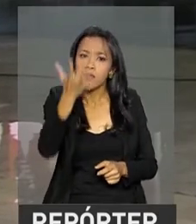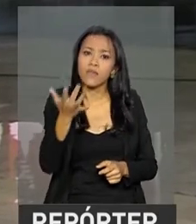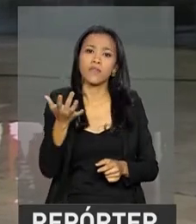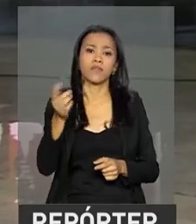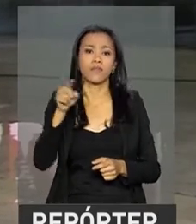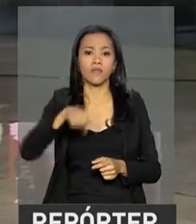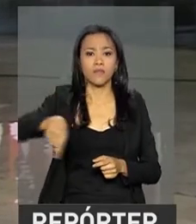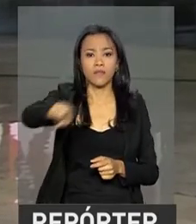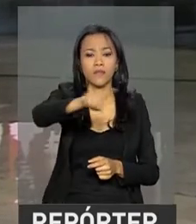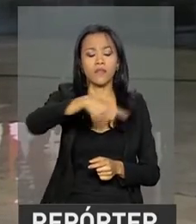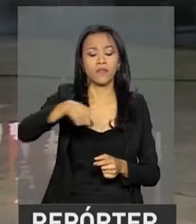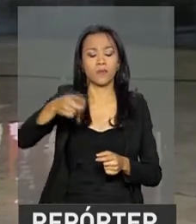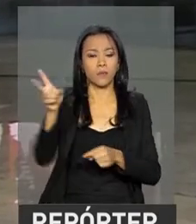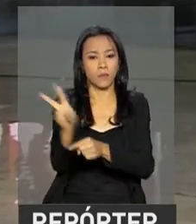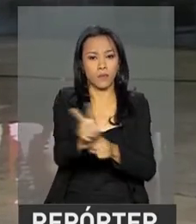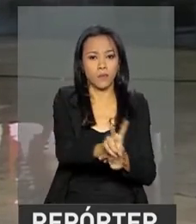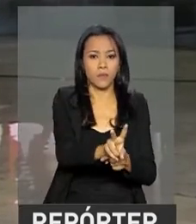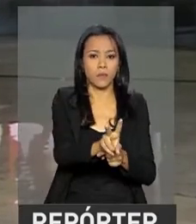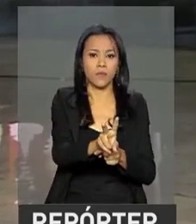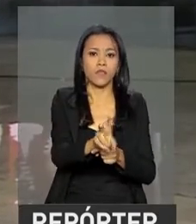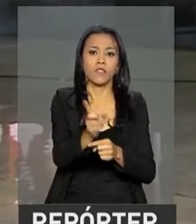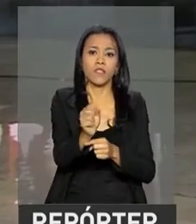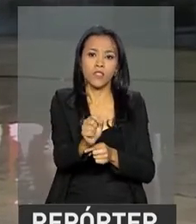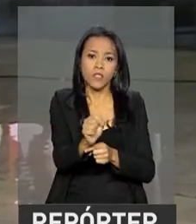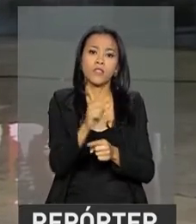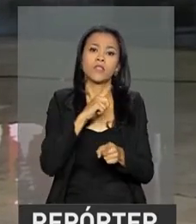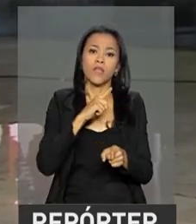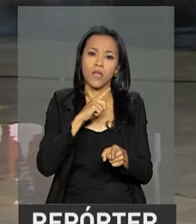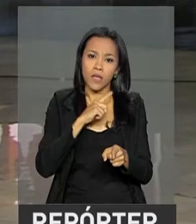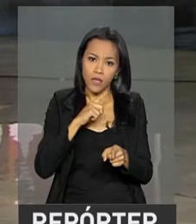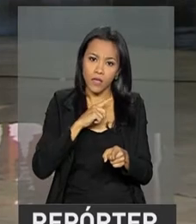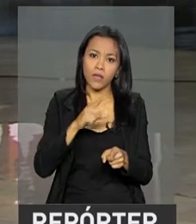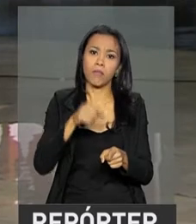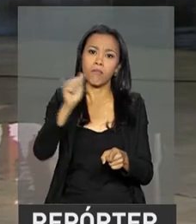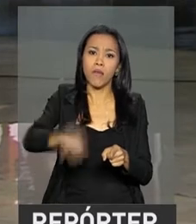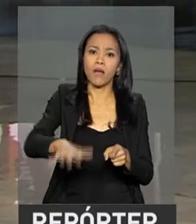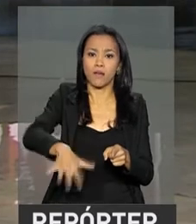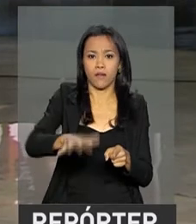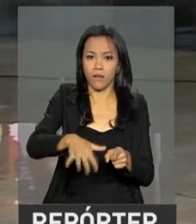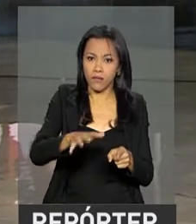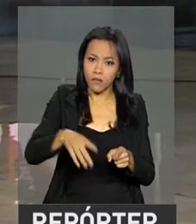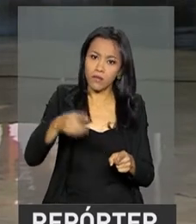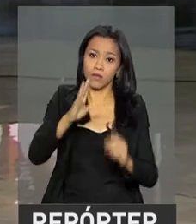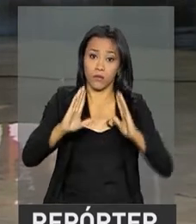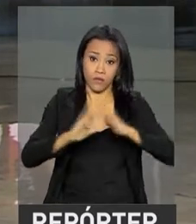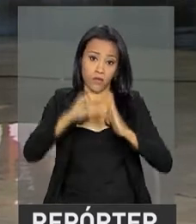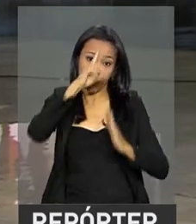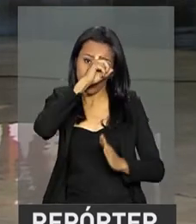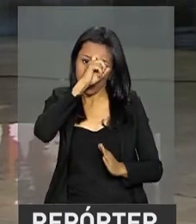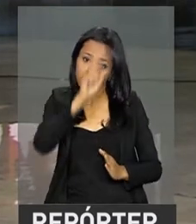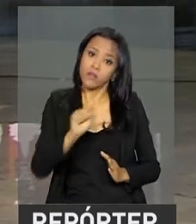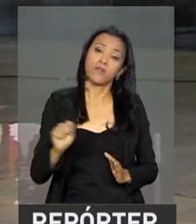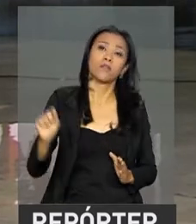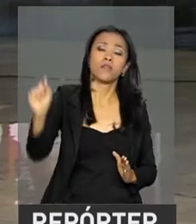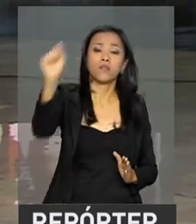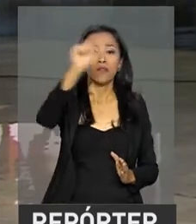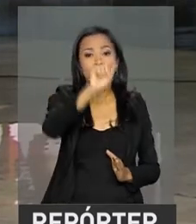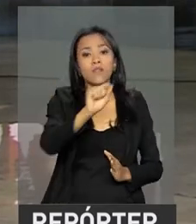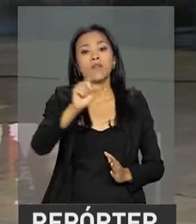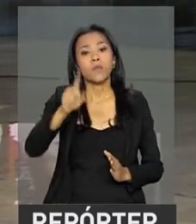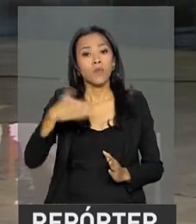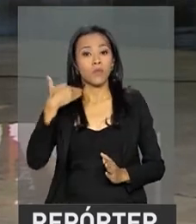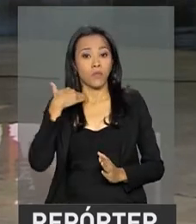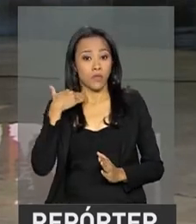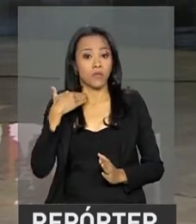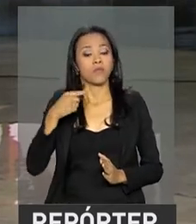filantrópico brasileiro. Essas instituições terão créditos mais baratos por meio de empréstimos empréstimos concedidos por